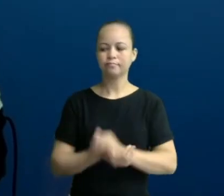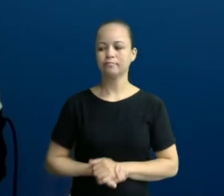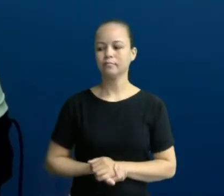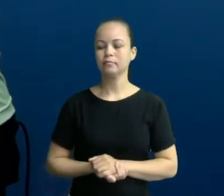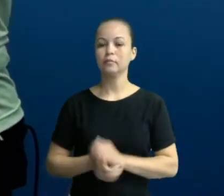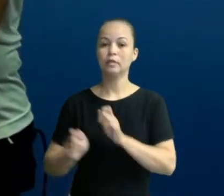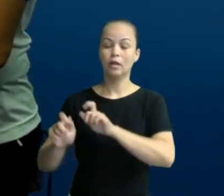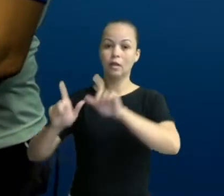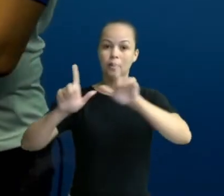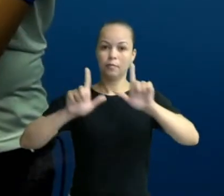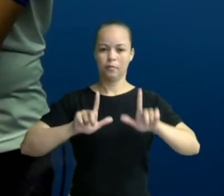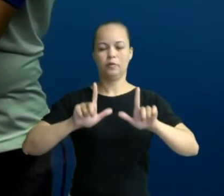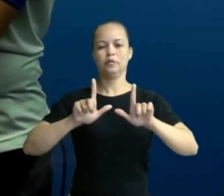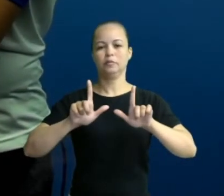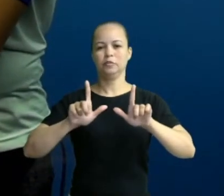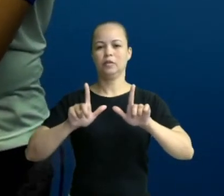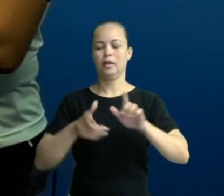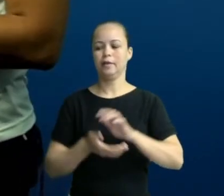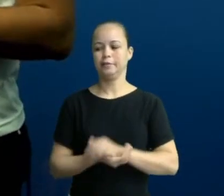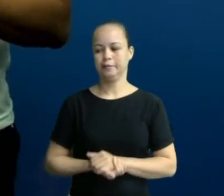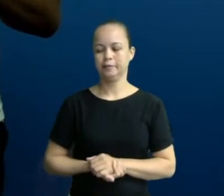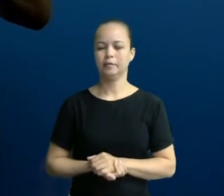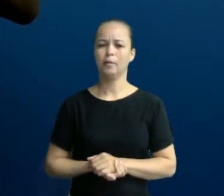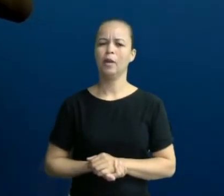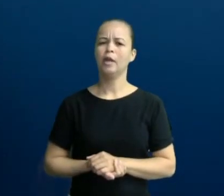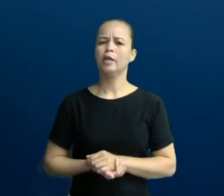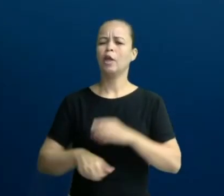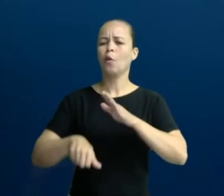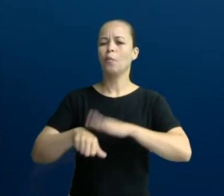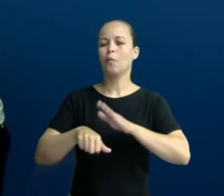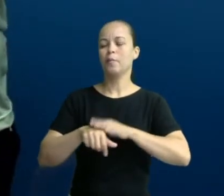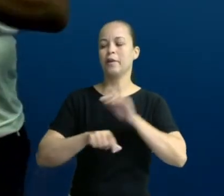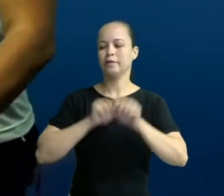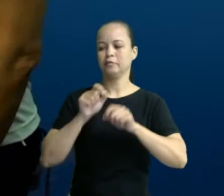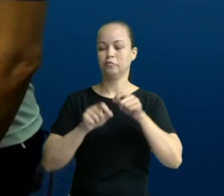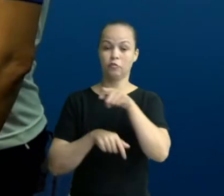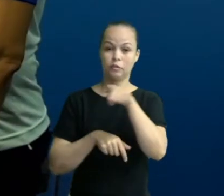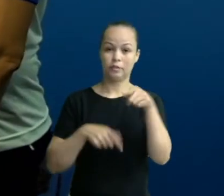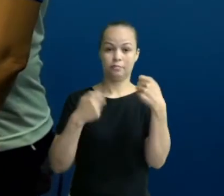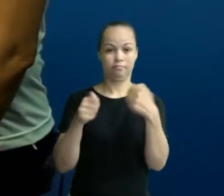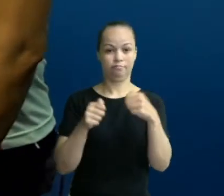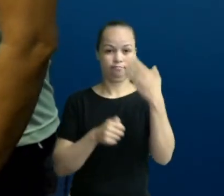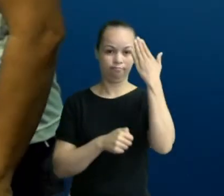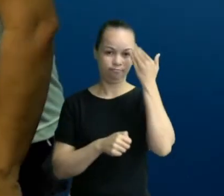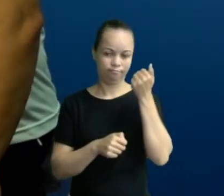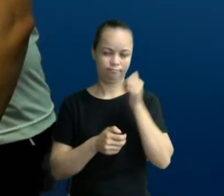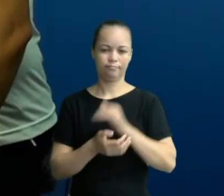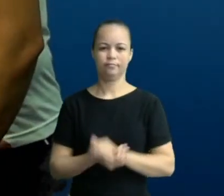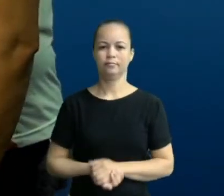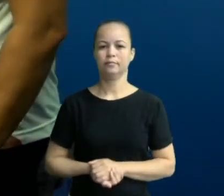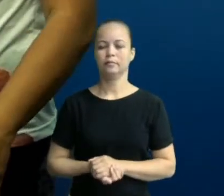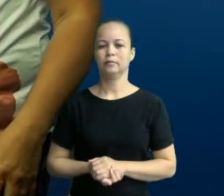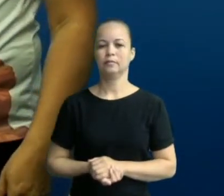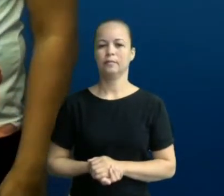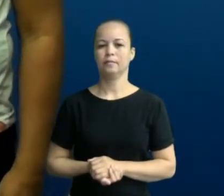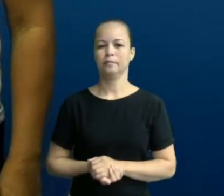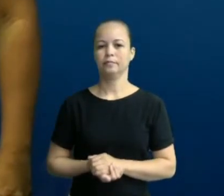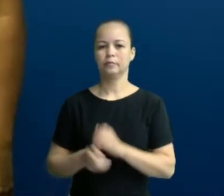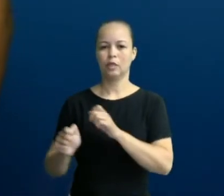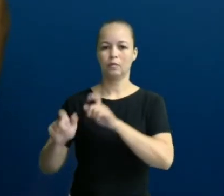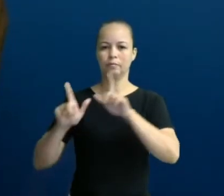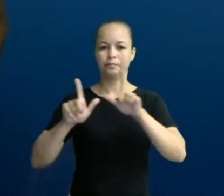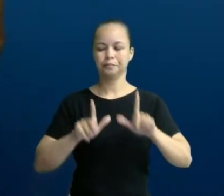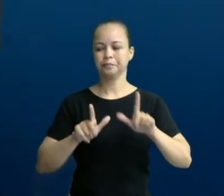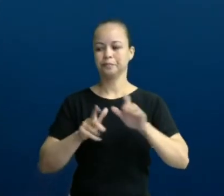produção, vamos para o nosso próximo slide, para que a gente não perca muito tempo, que é aquele momento você precisa saber. Produção, por favor, vamos para o nosso